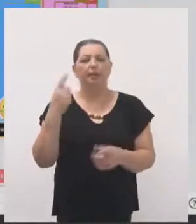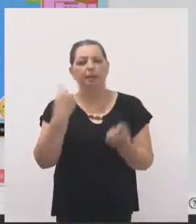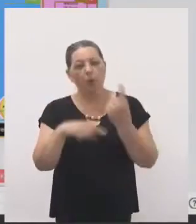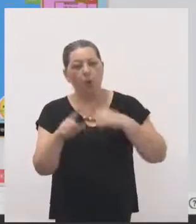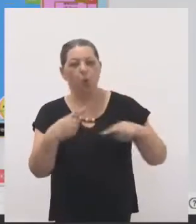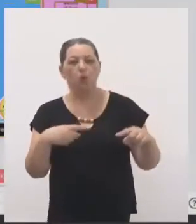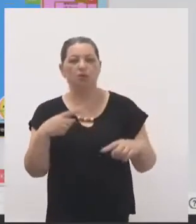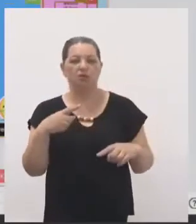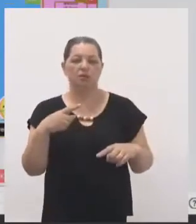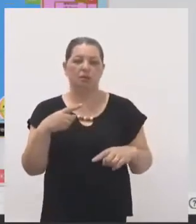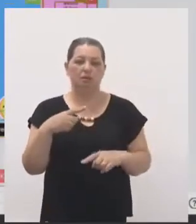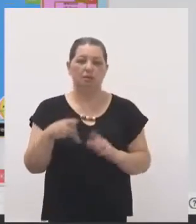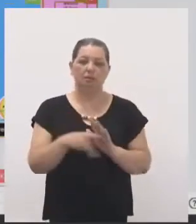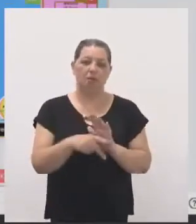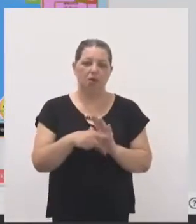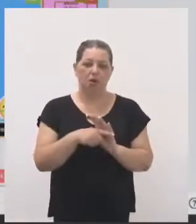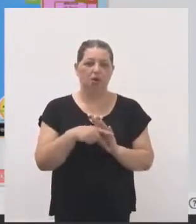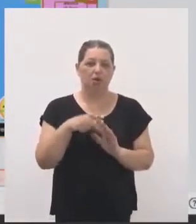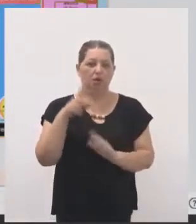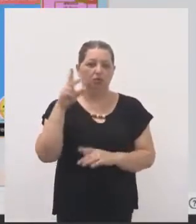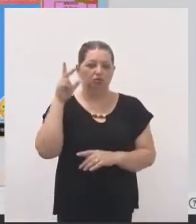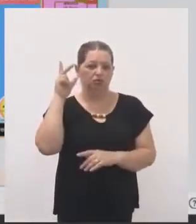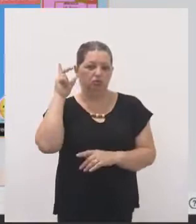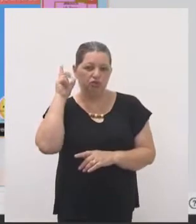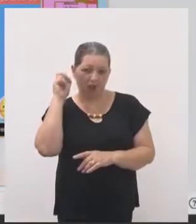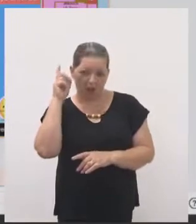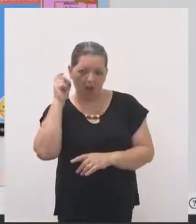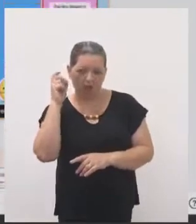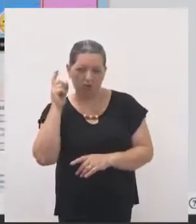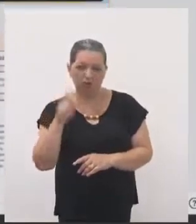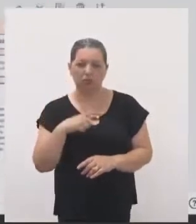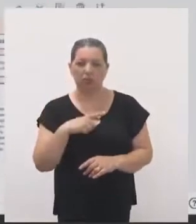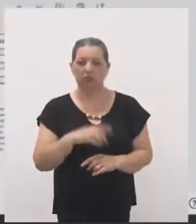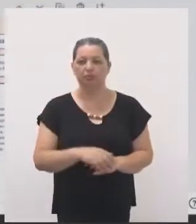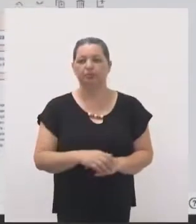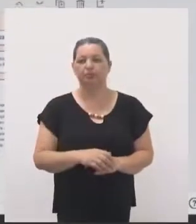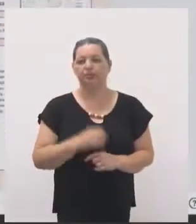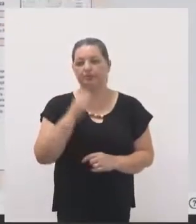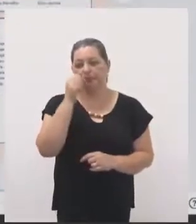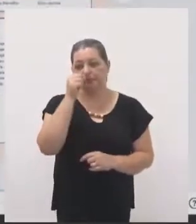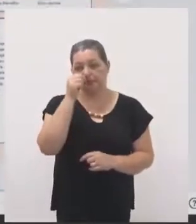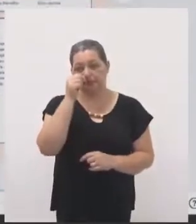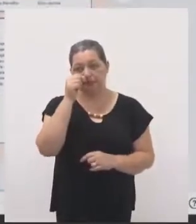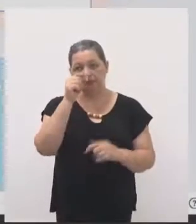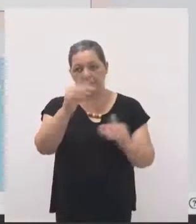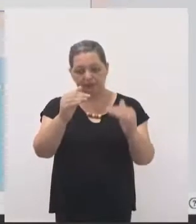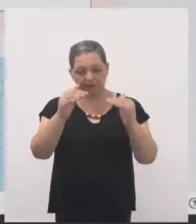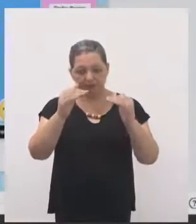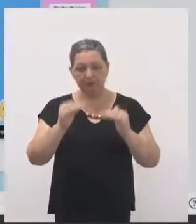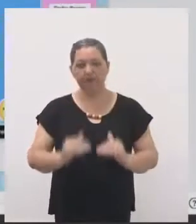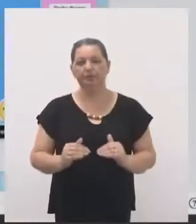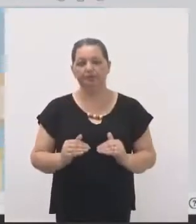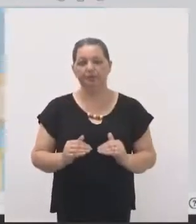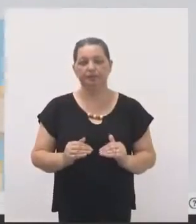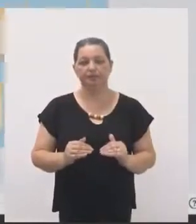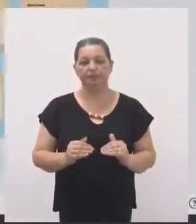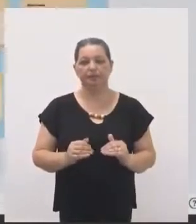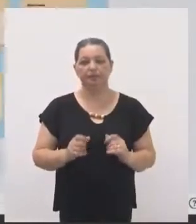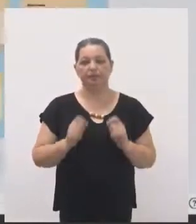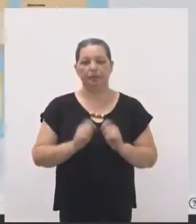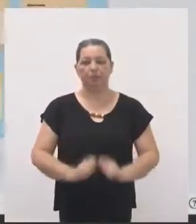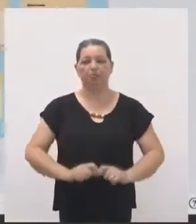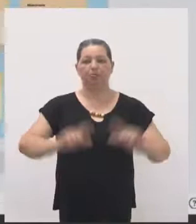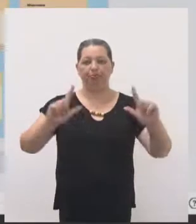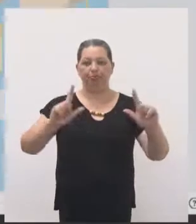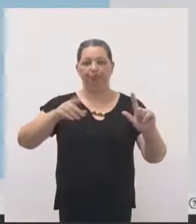diversos elementos de áudio no Canva, tá? Então, eu vou até passar aqui para baixo, para poder abrir uma